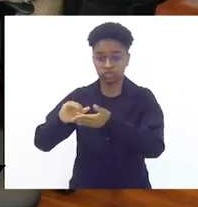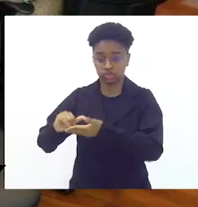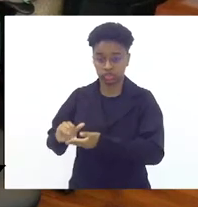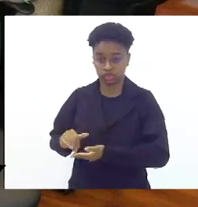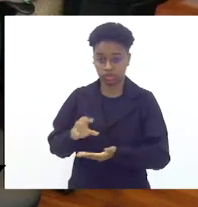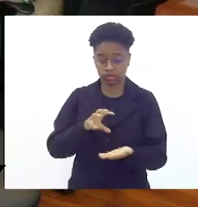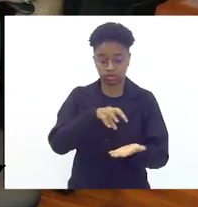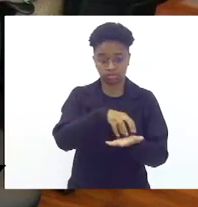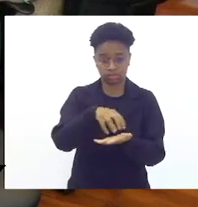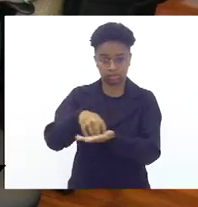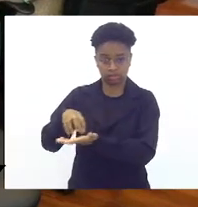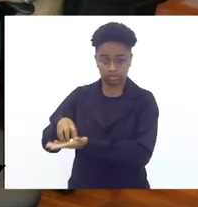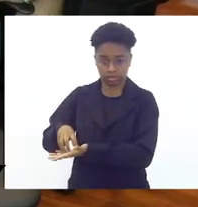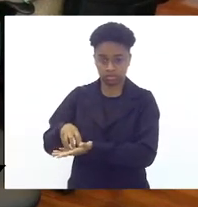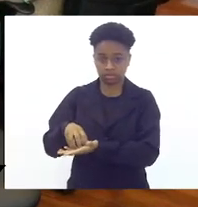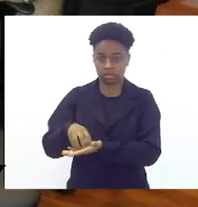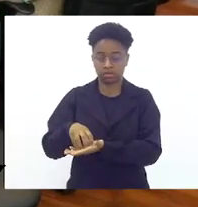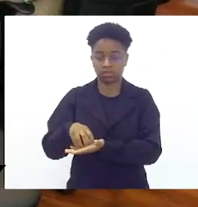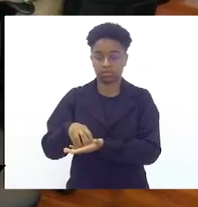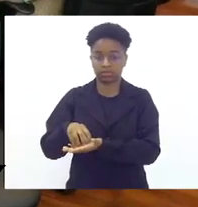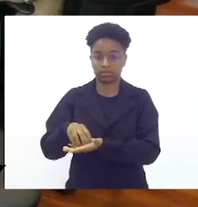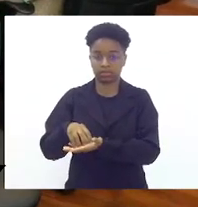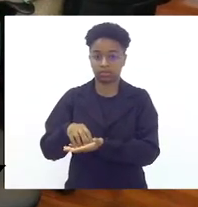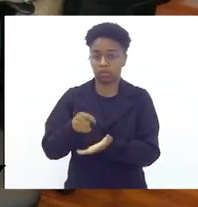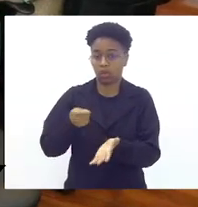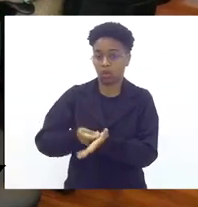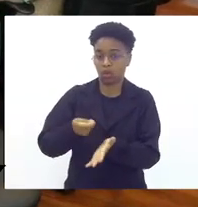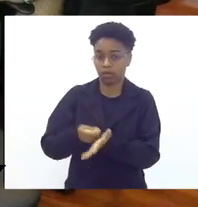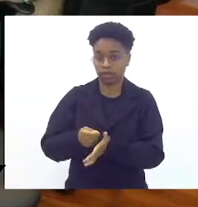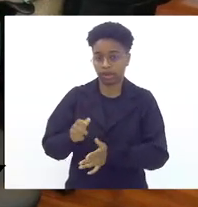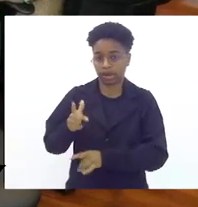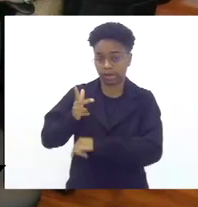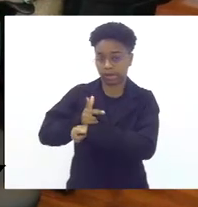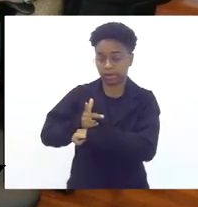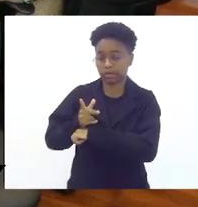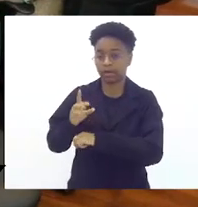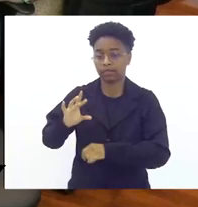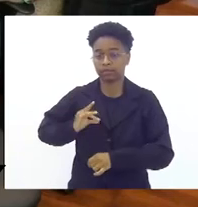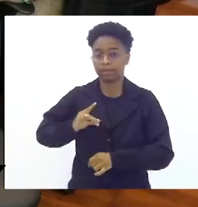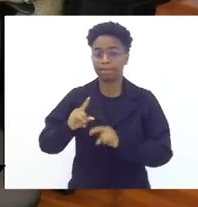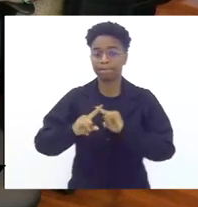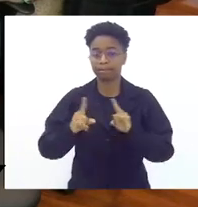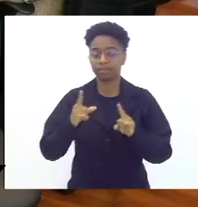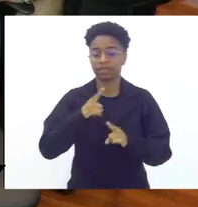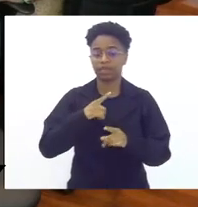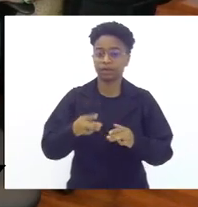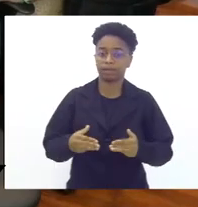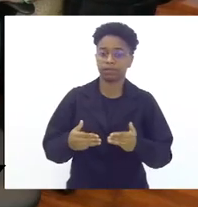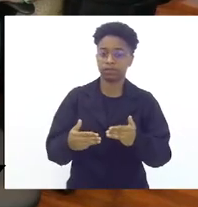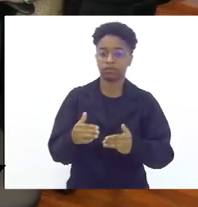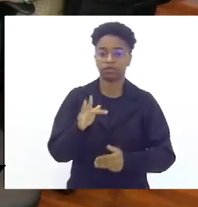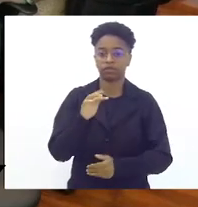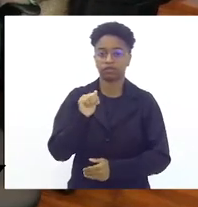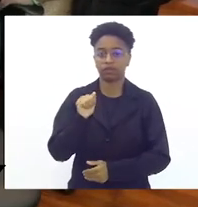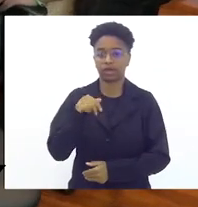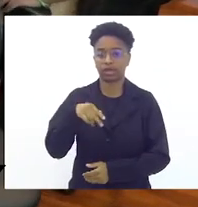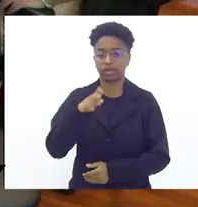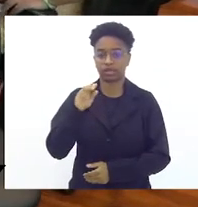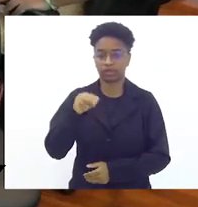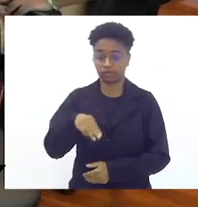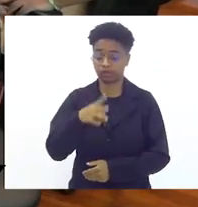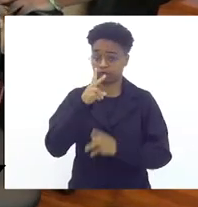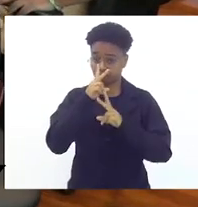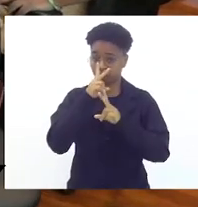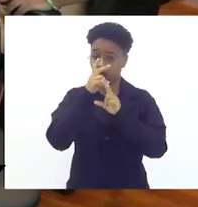mais letais da exigência da câmera mas nós tivemos o ministro a quem que foi muito forte nisso